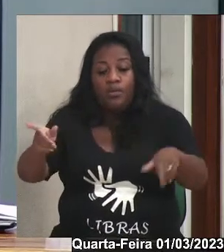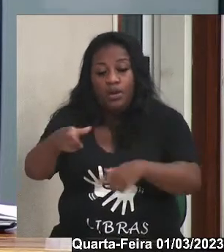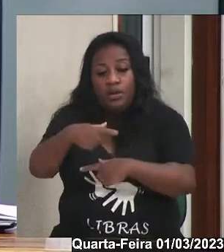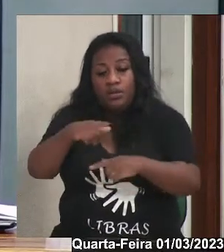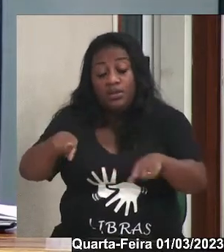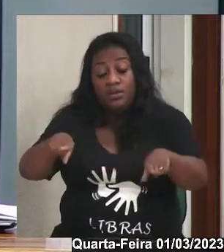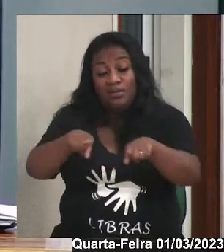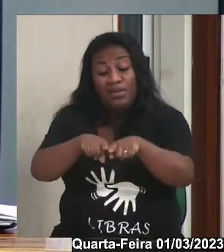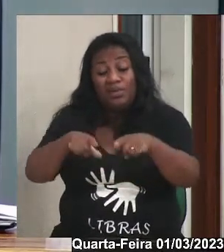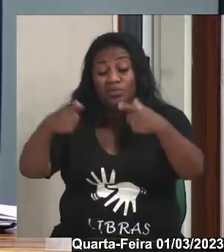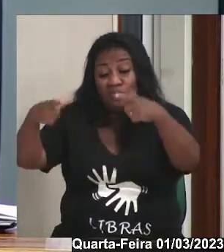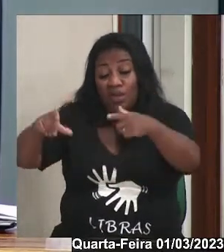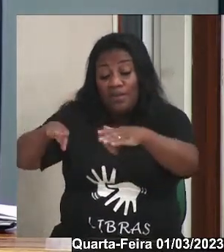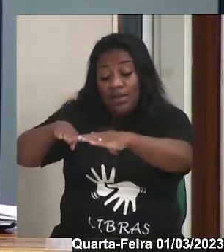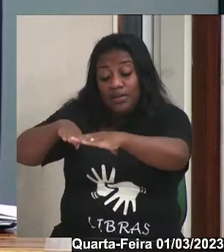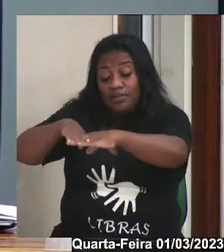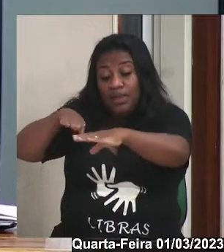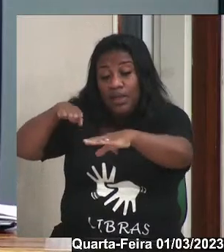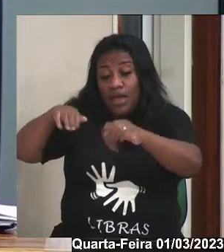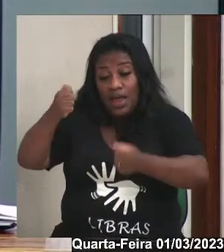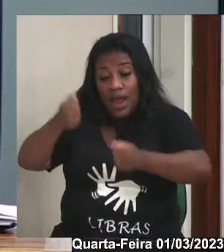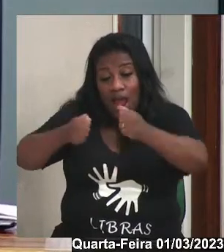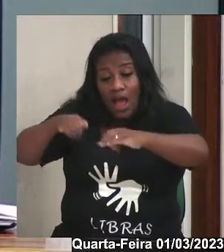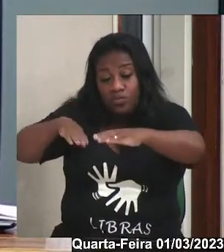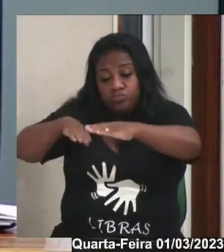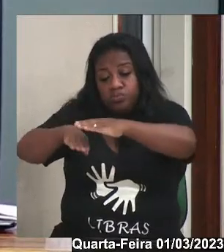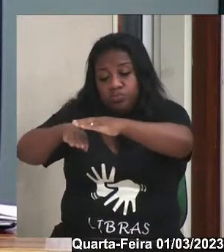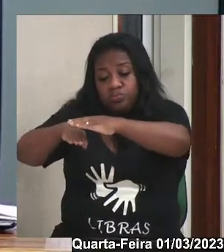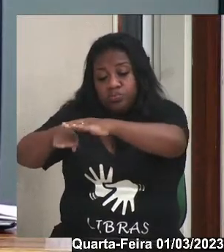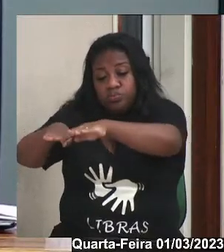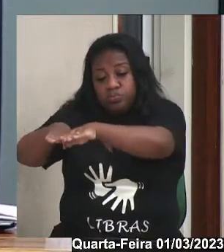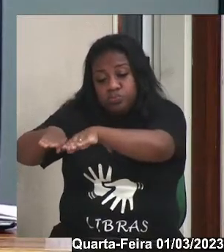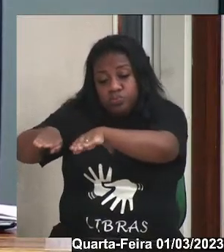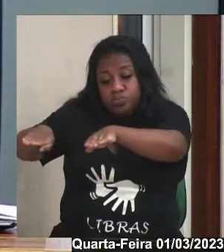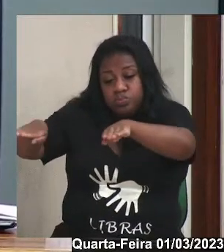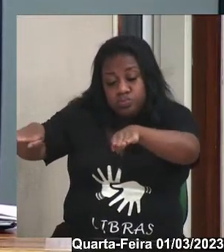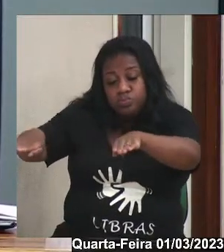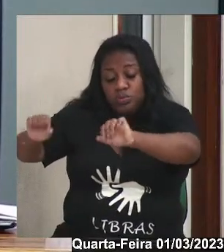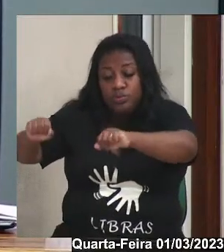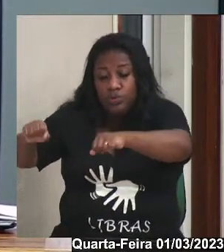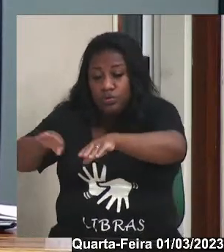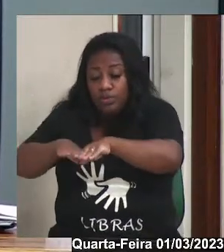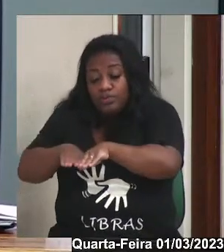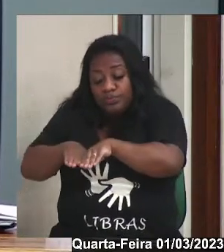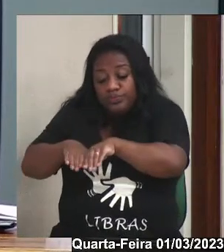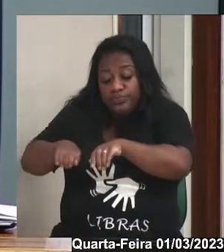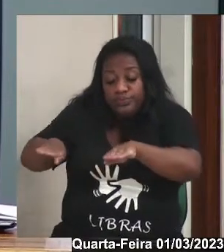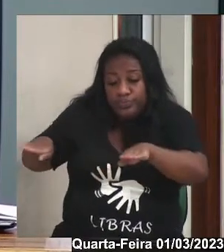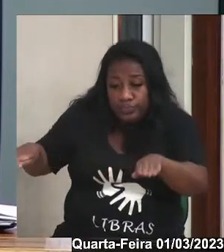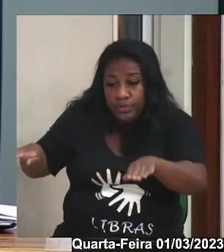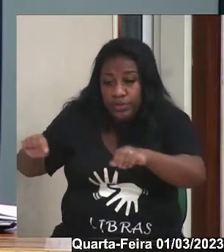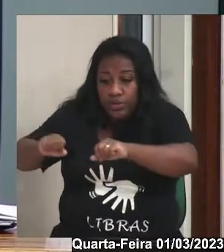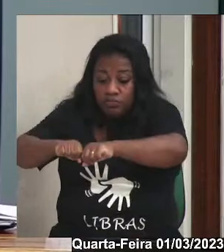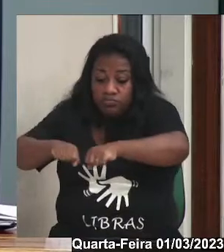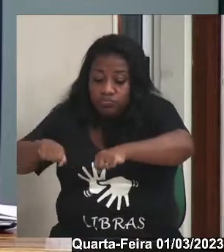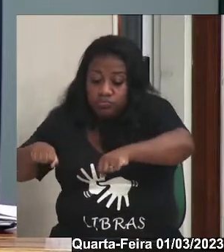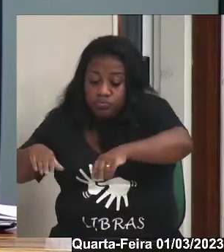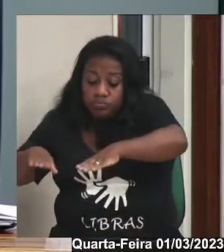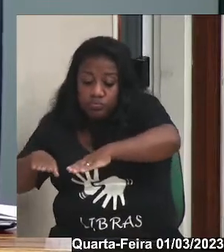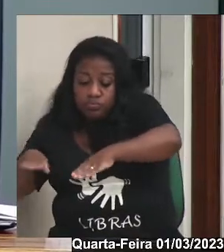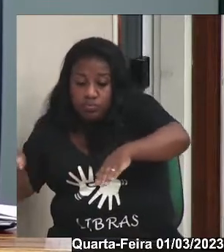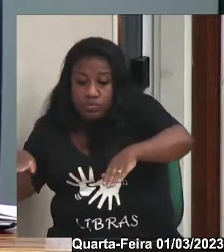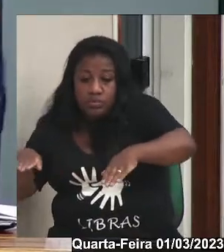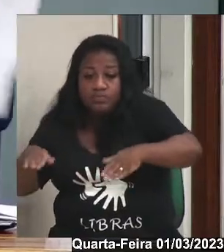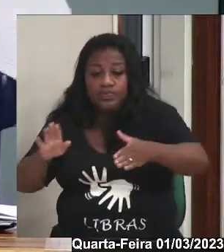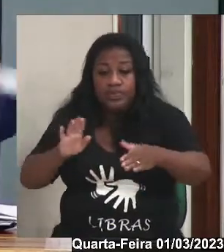um estacionamento para carros e motos, restaurante e reconstrução do playground infantil. A área mencionada alcança também a